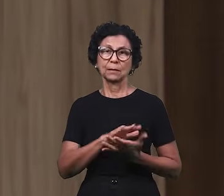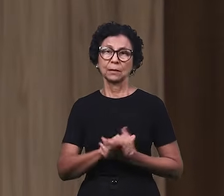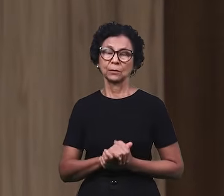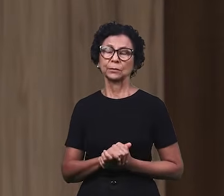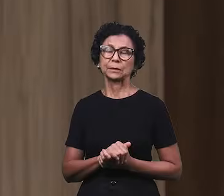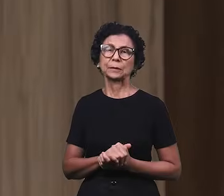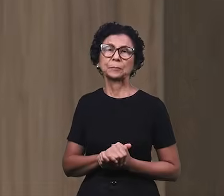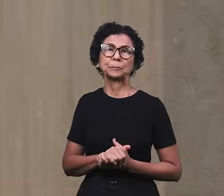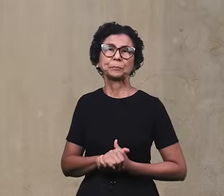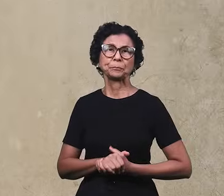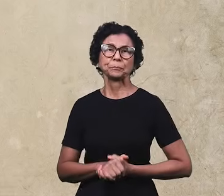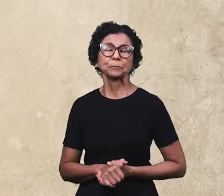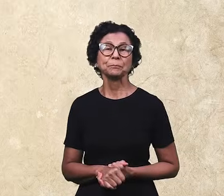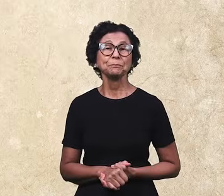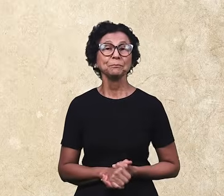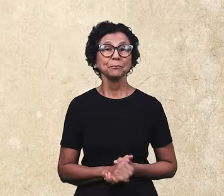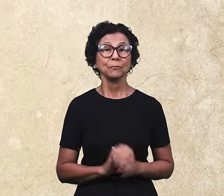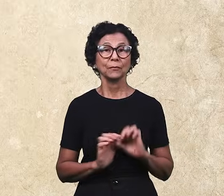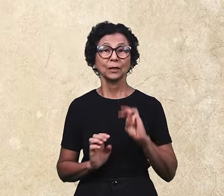lido na abertura,